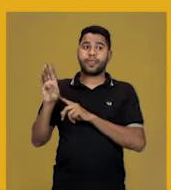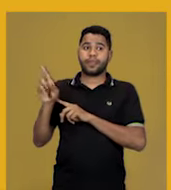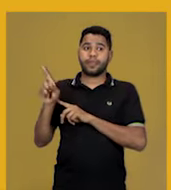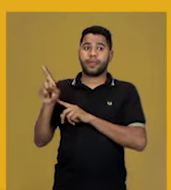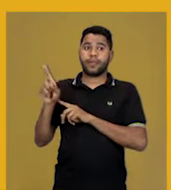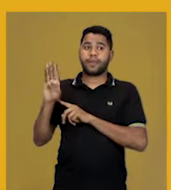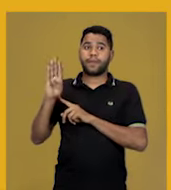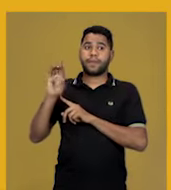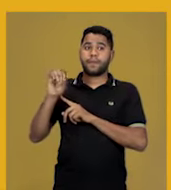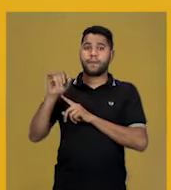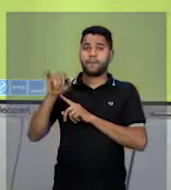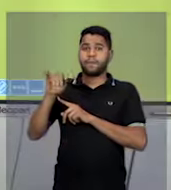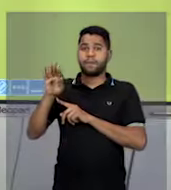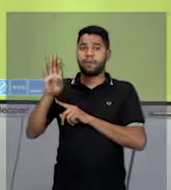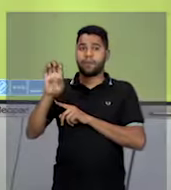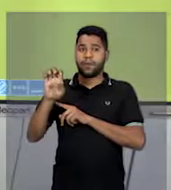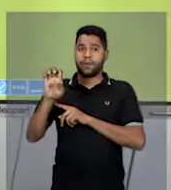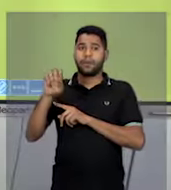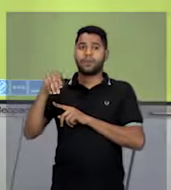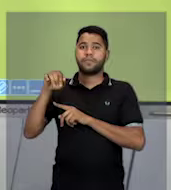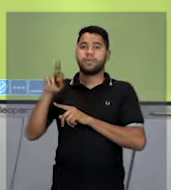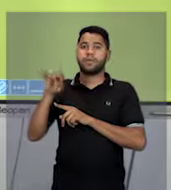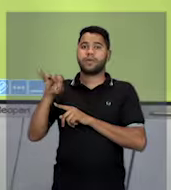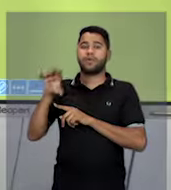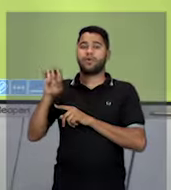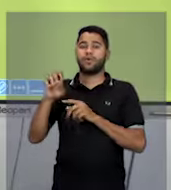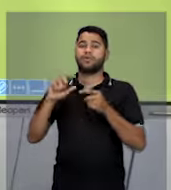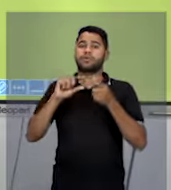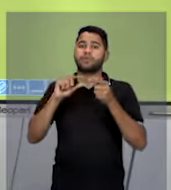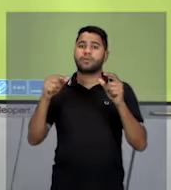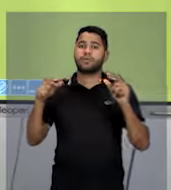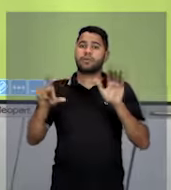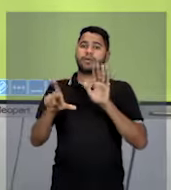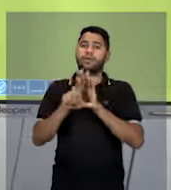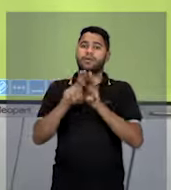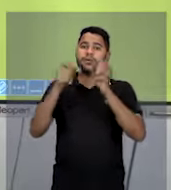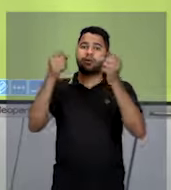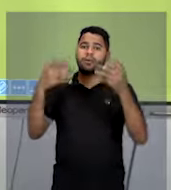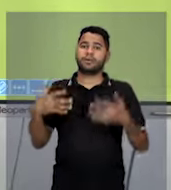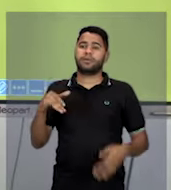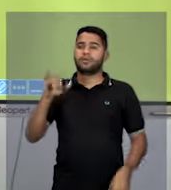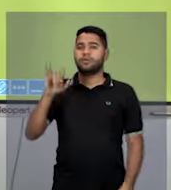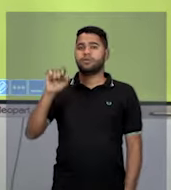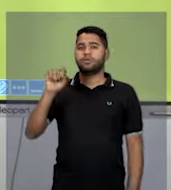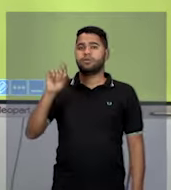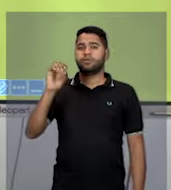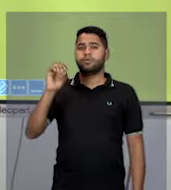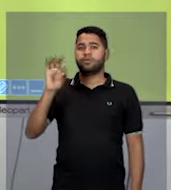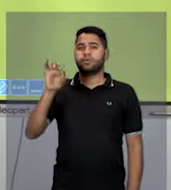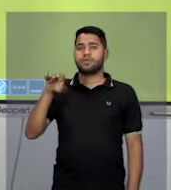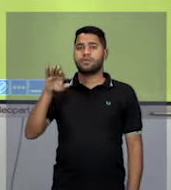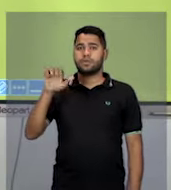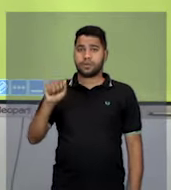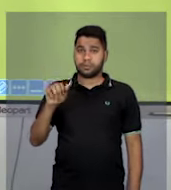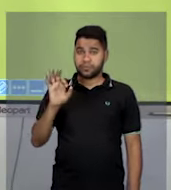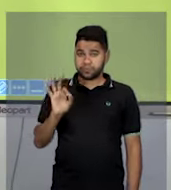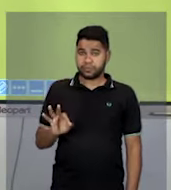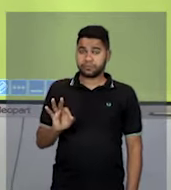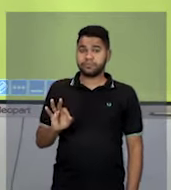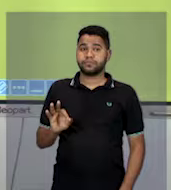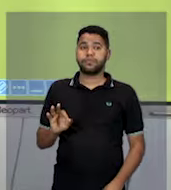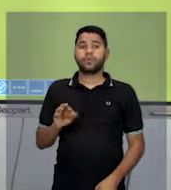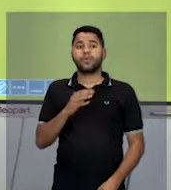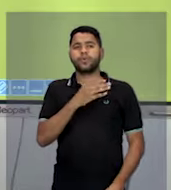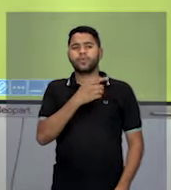dois cientistas que estruturaram a lei que fala sobre a isoterma, certo? Com relação à